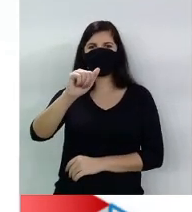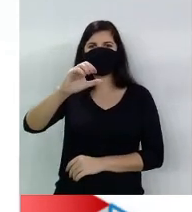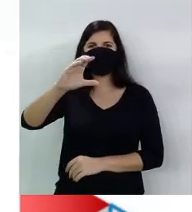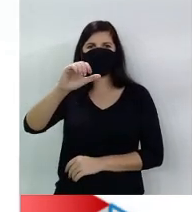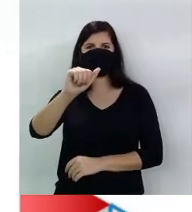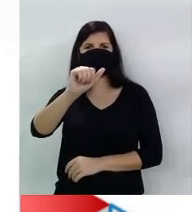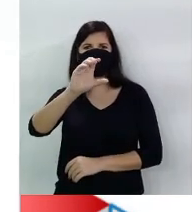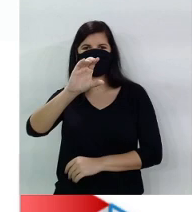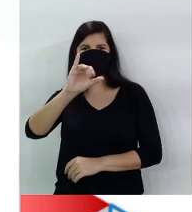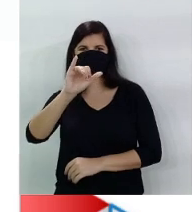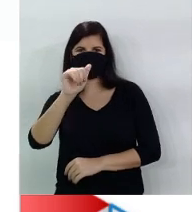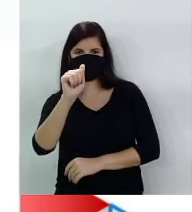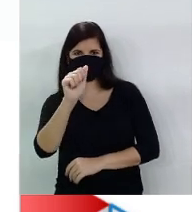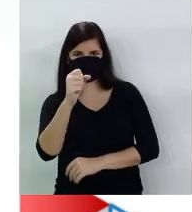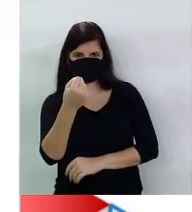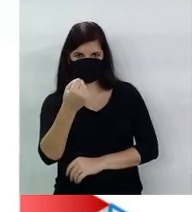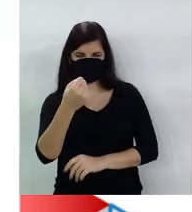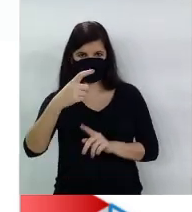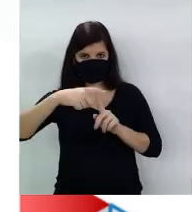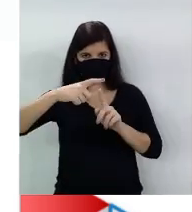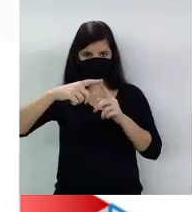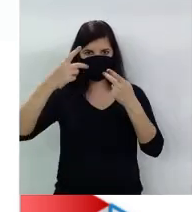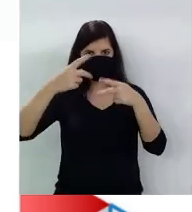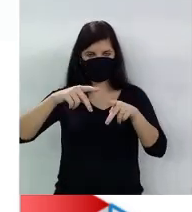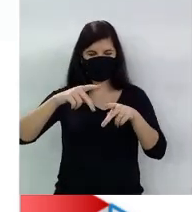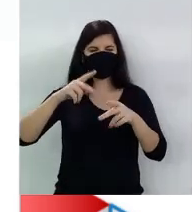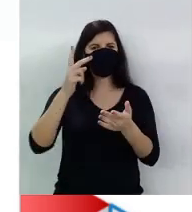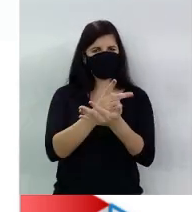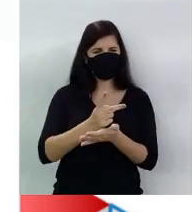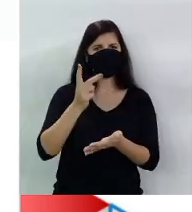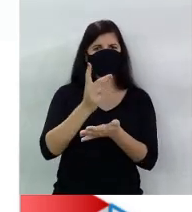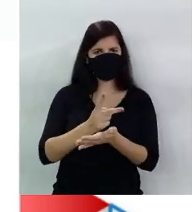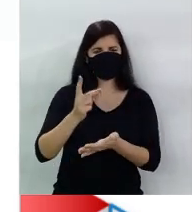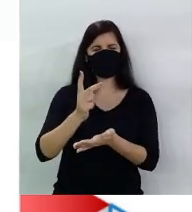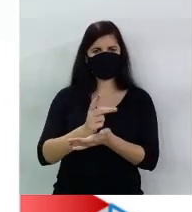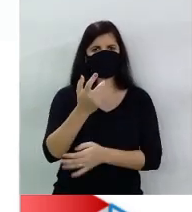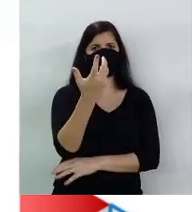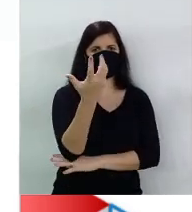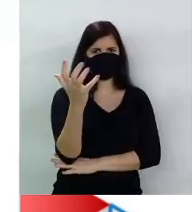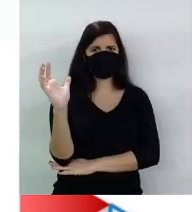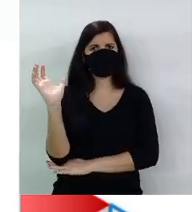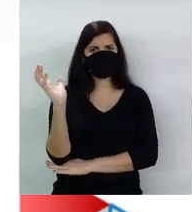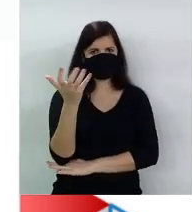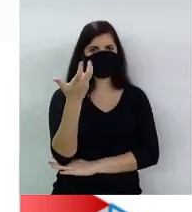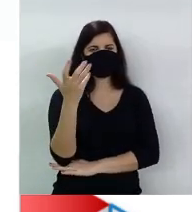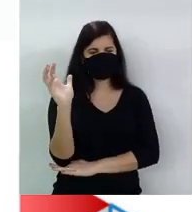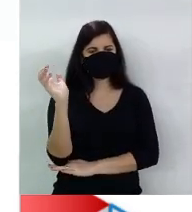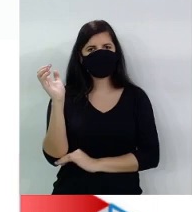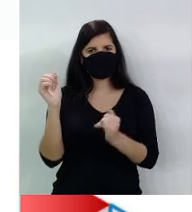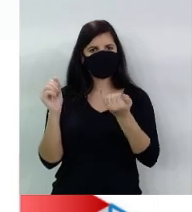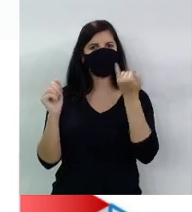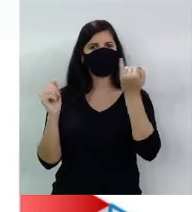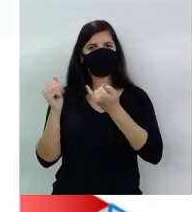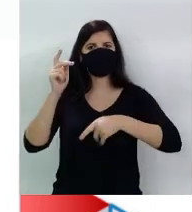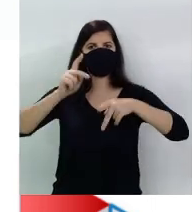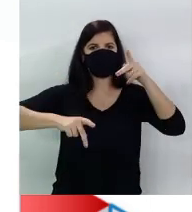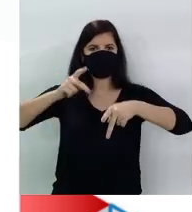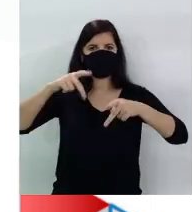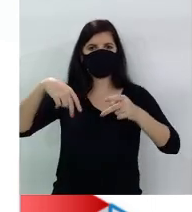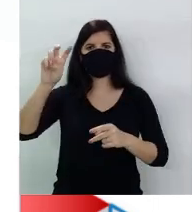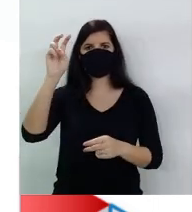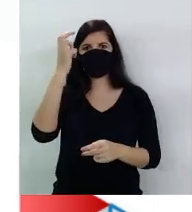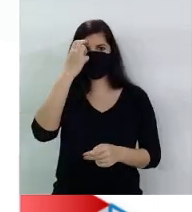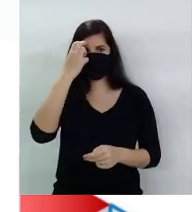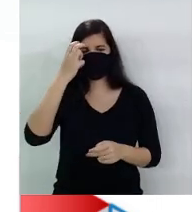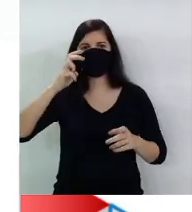ela é uma acácia. Sempre foram consideradas plantas sagradas por diferentes povos e culturas